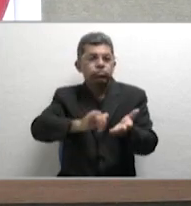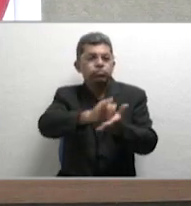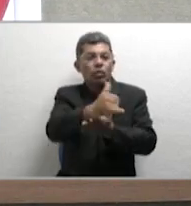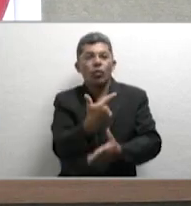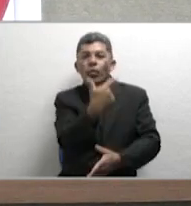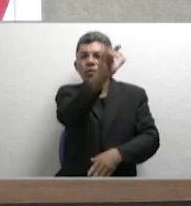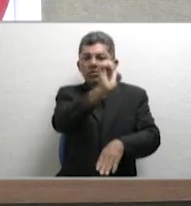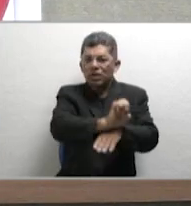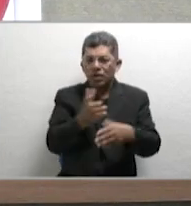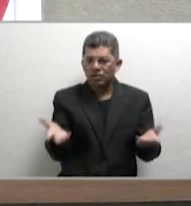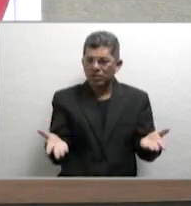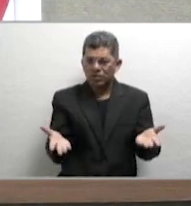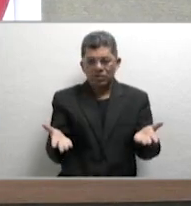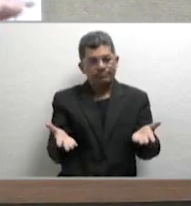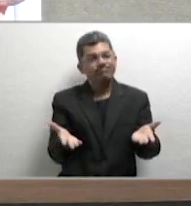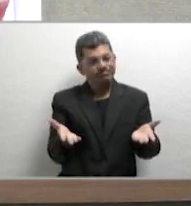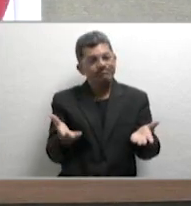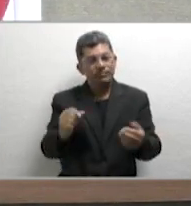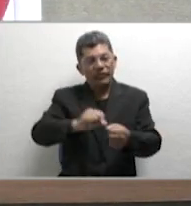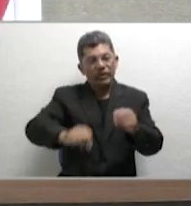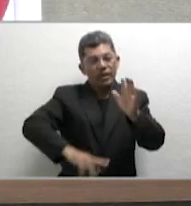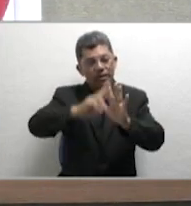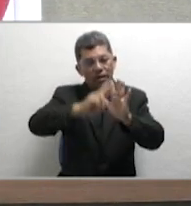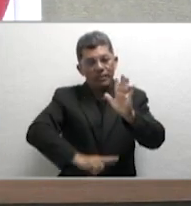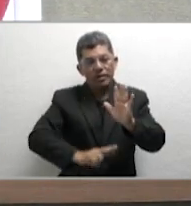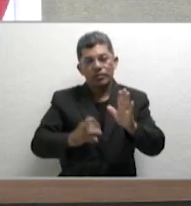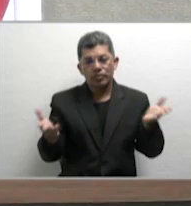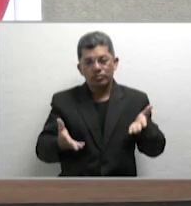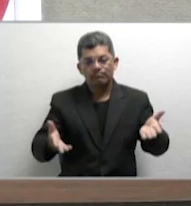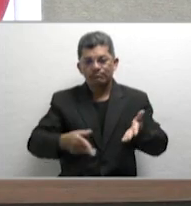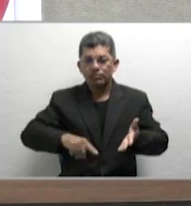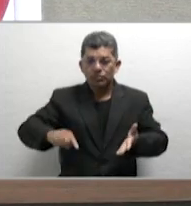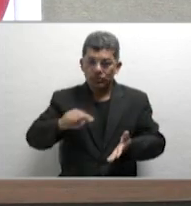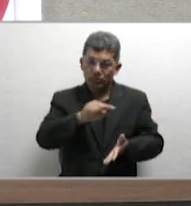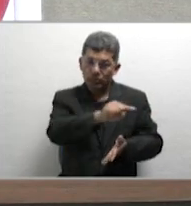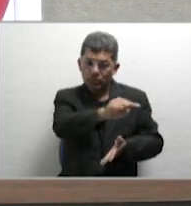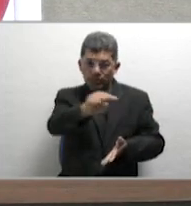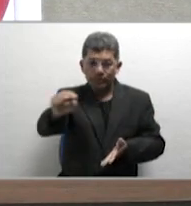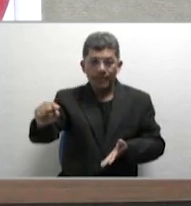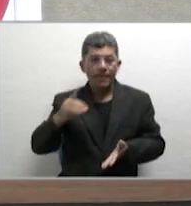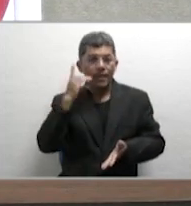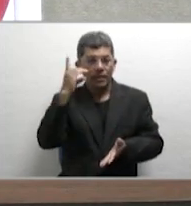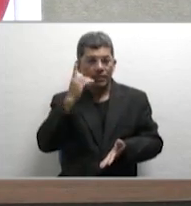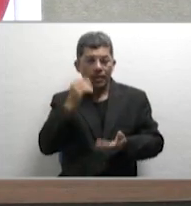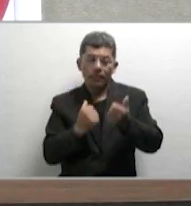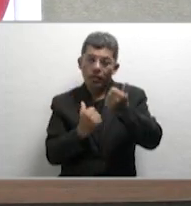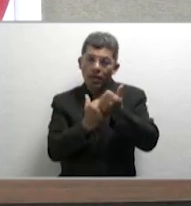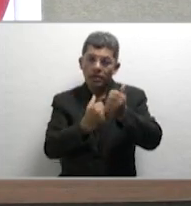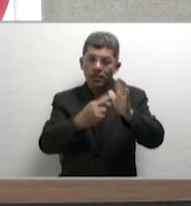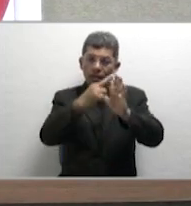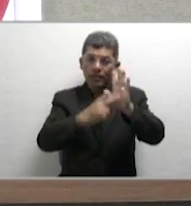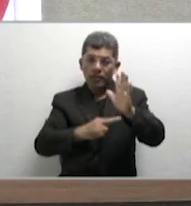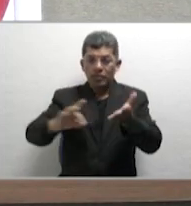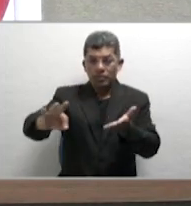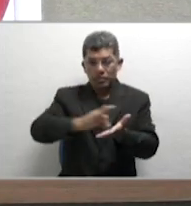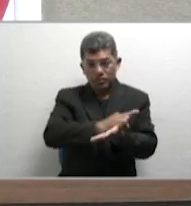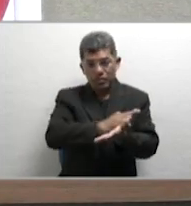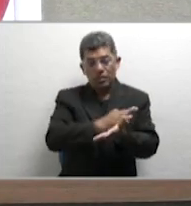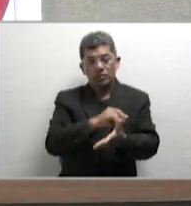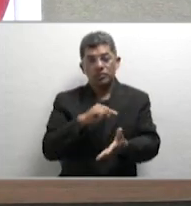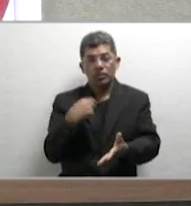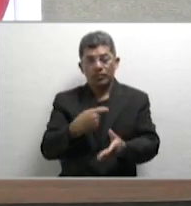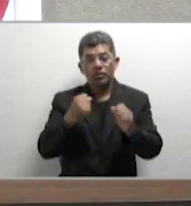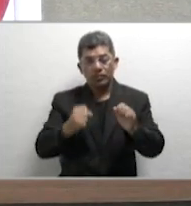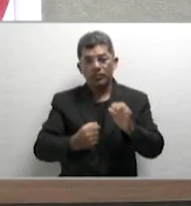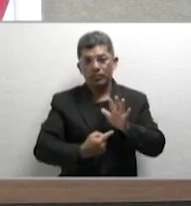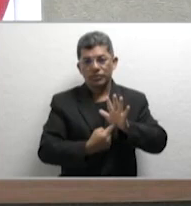requerimento, espero que todos os senhores possam também apoiar esse requerimento e que a gente possa